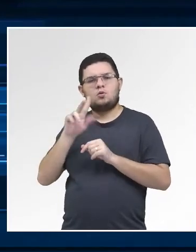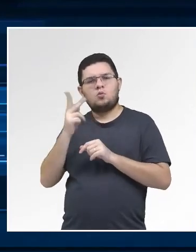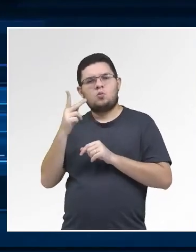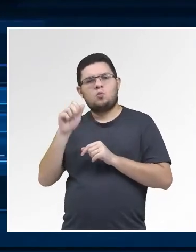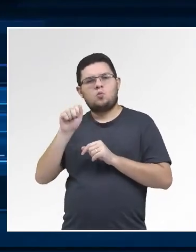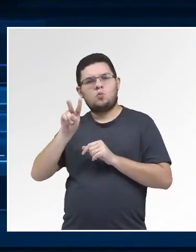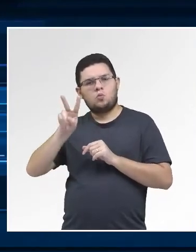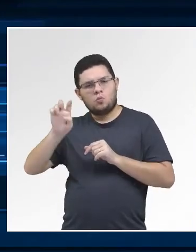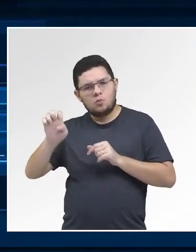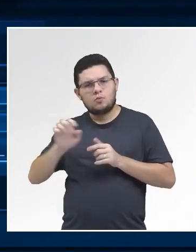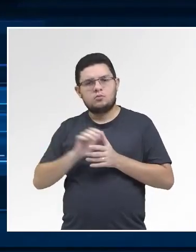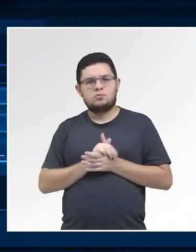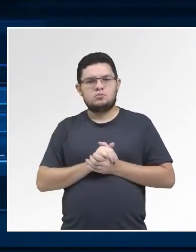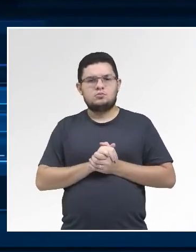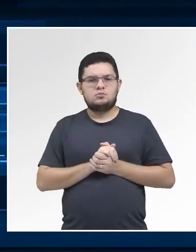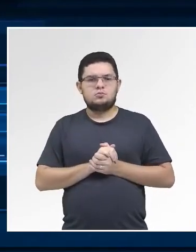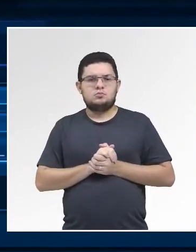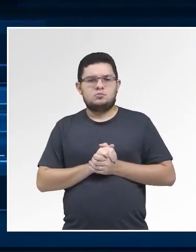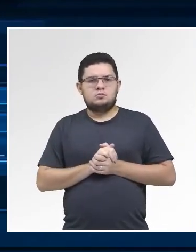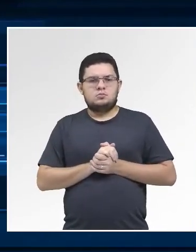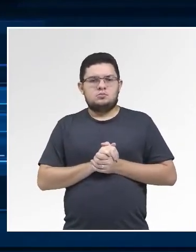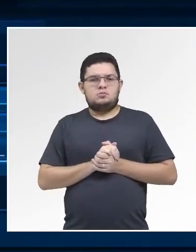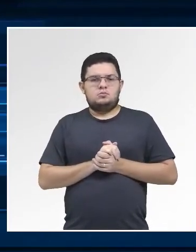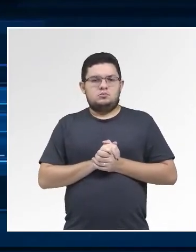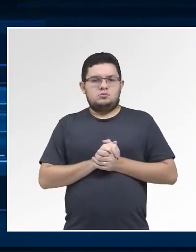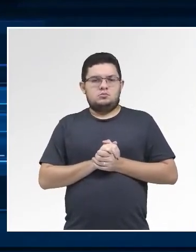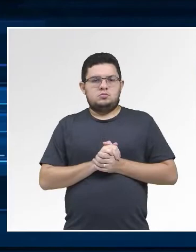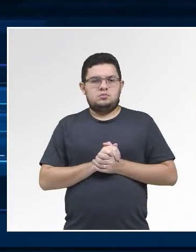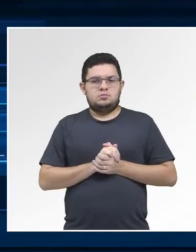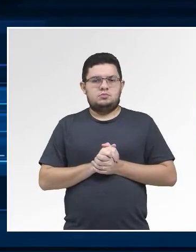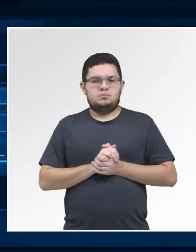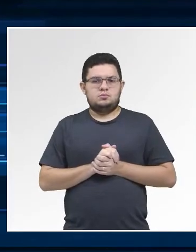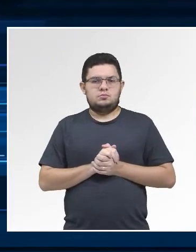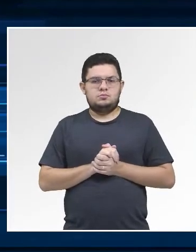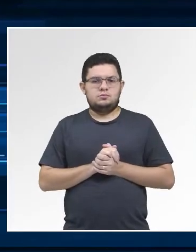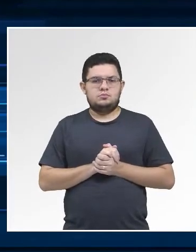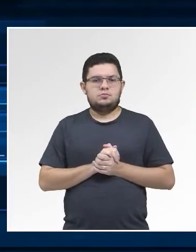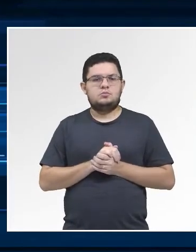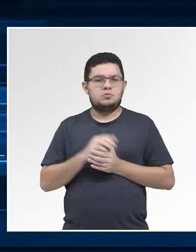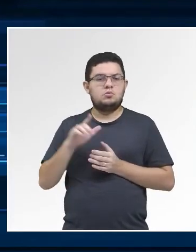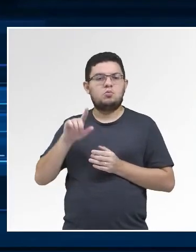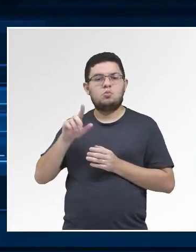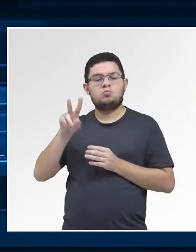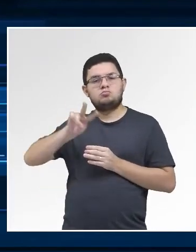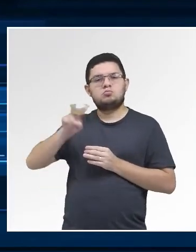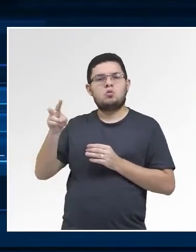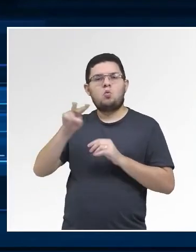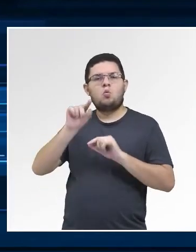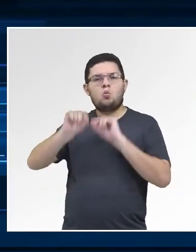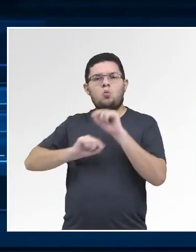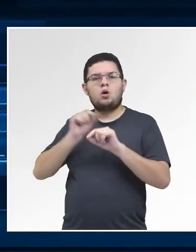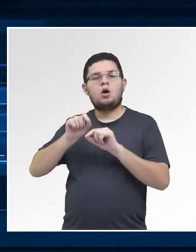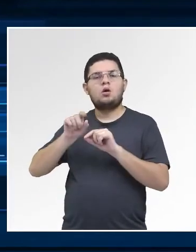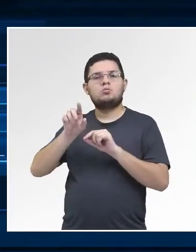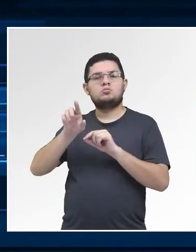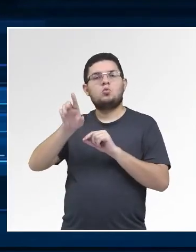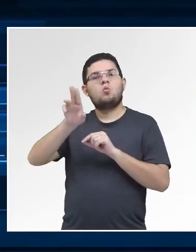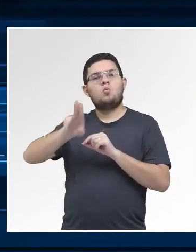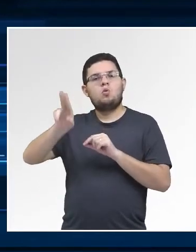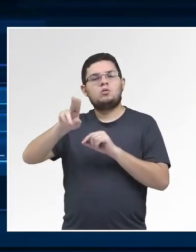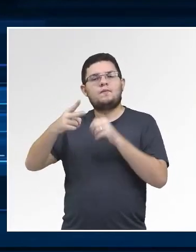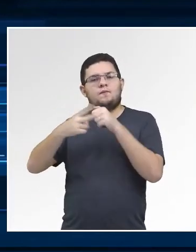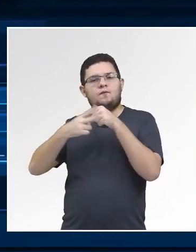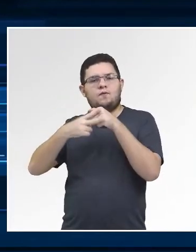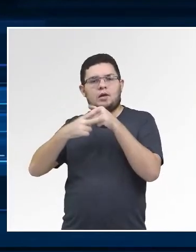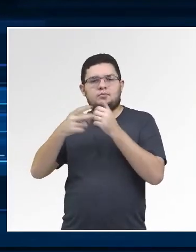né? Bem aqui, tá dizendo have or just, ok? É uma das duas formas que o verbo auxiliar se apresenta. O have é